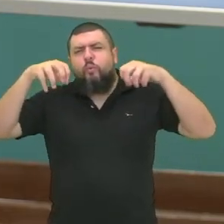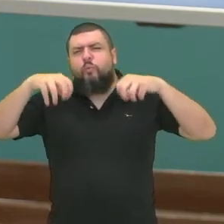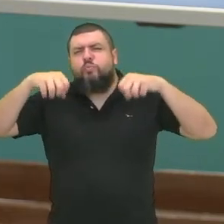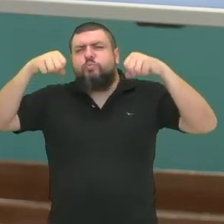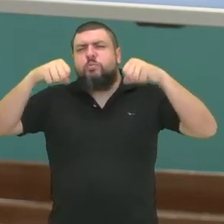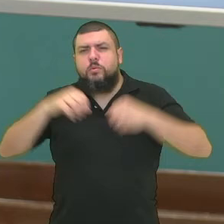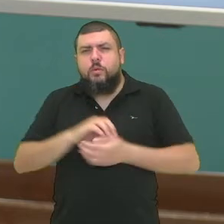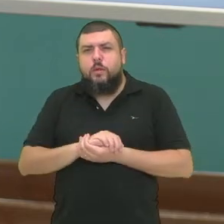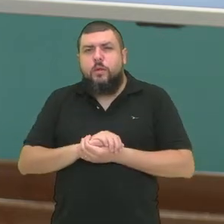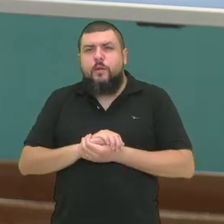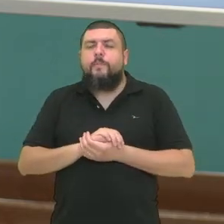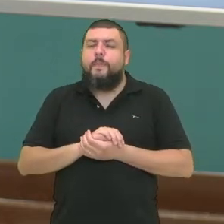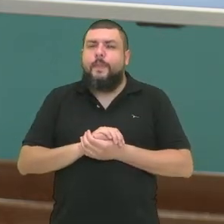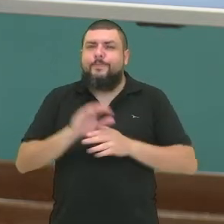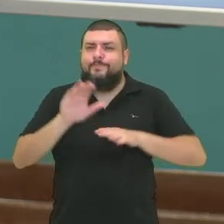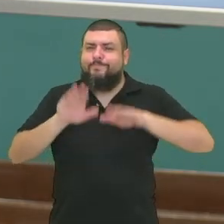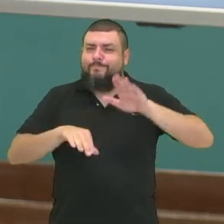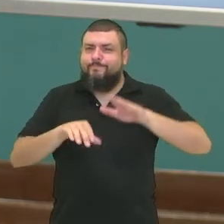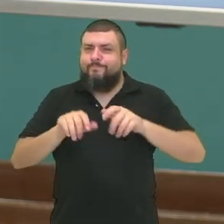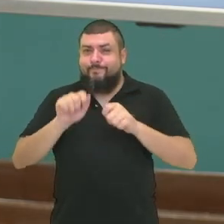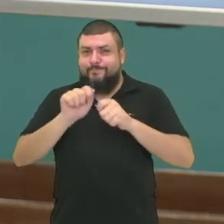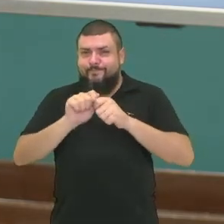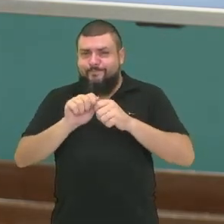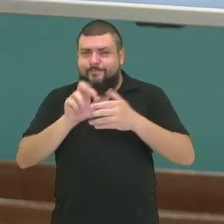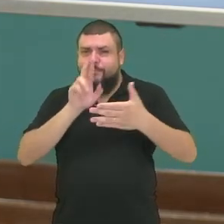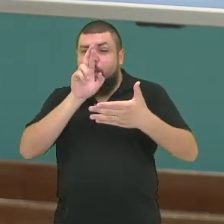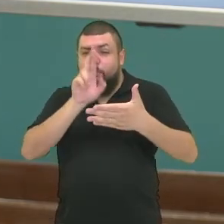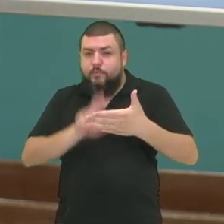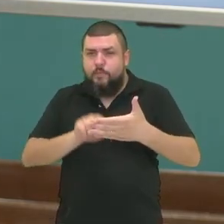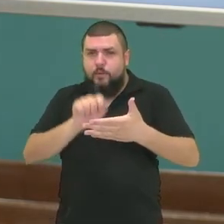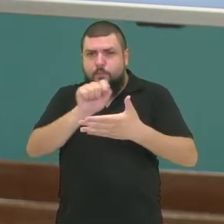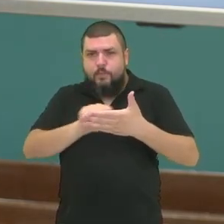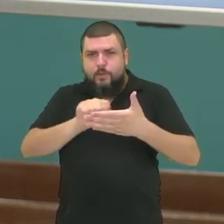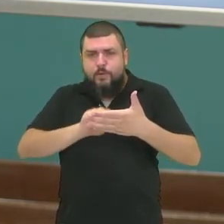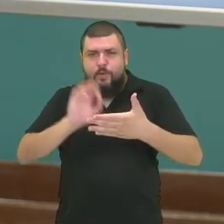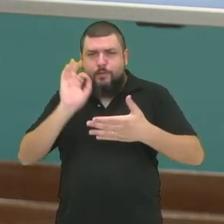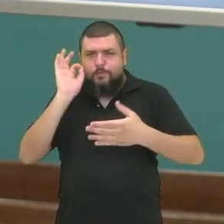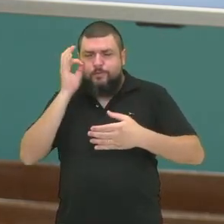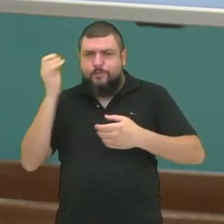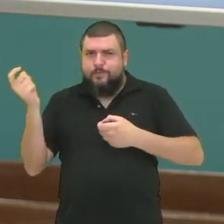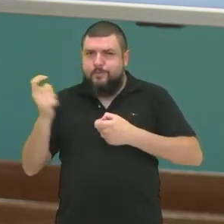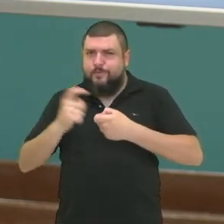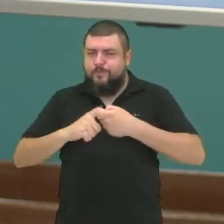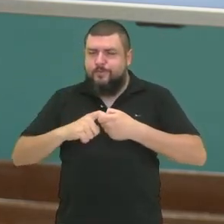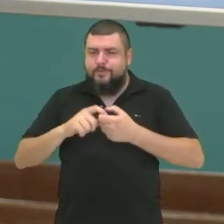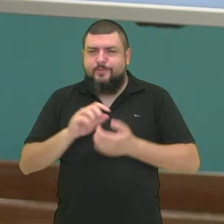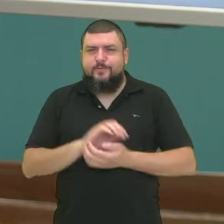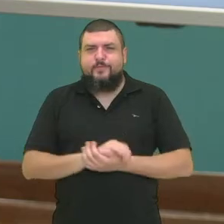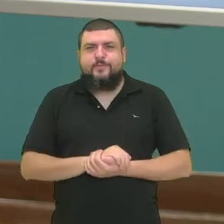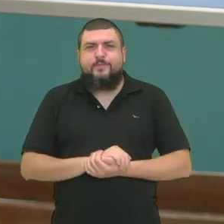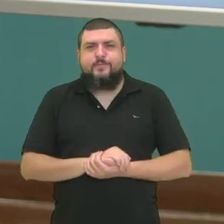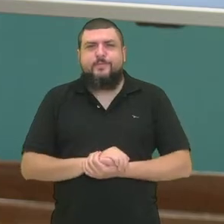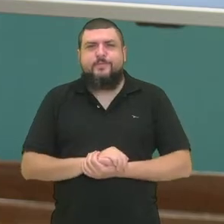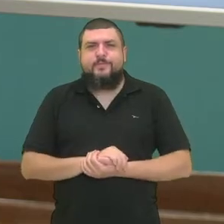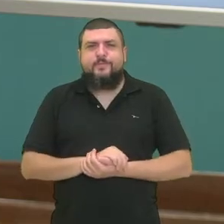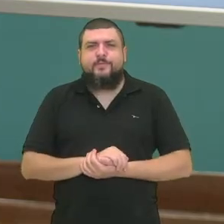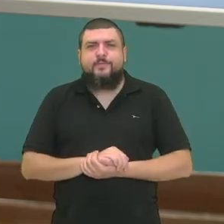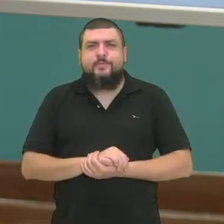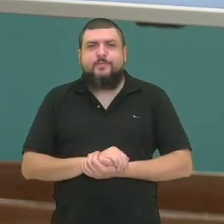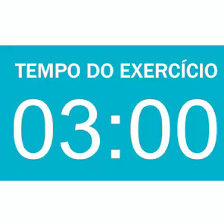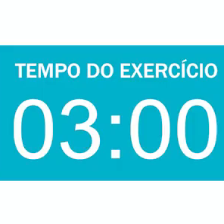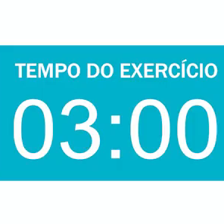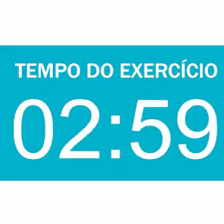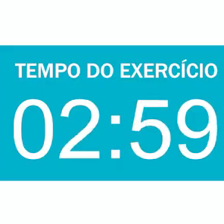mais frio ou menos frio. Então, faça então, a sua resposta e voltaremos a seguir com a nossa resposta aqui sugestiva.